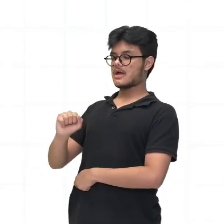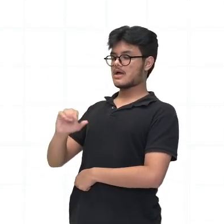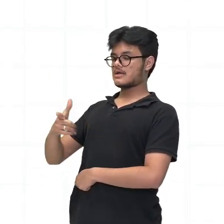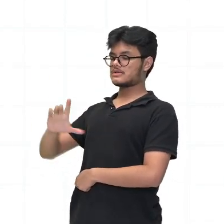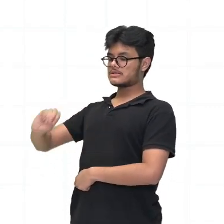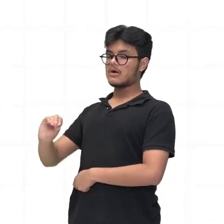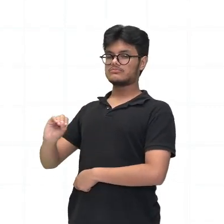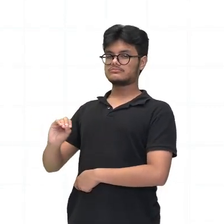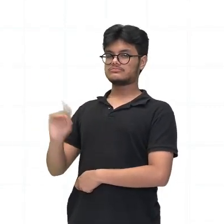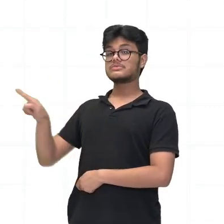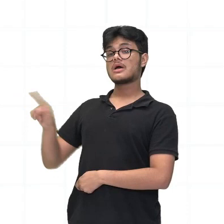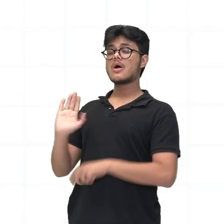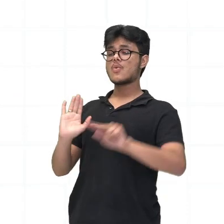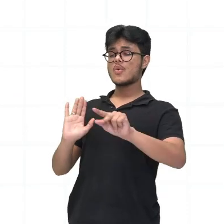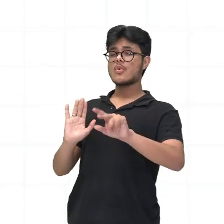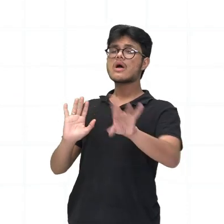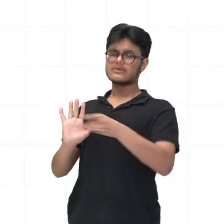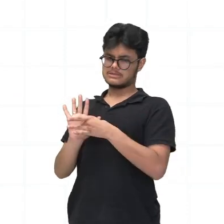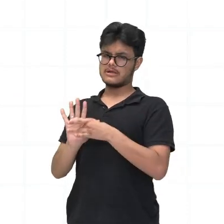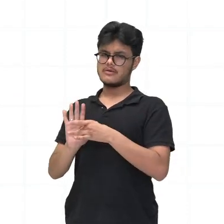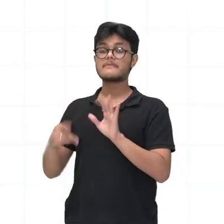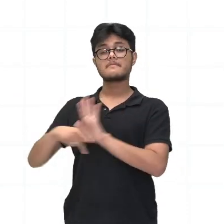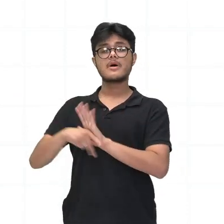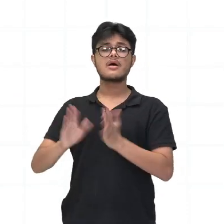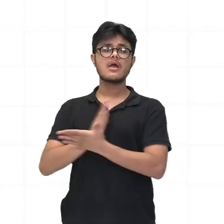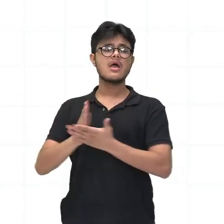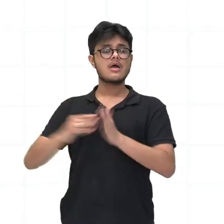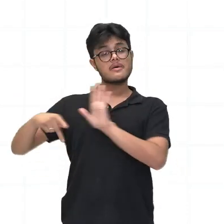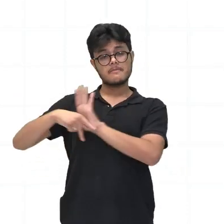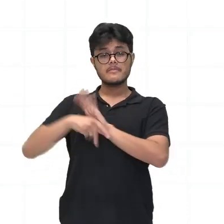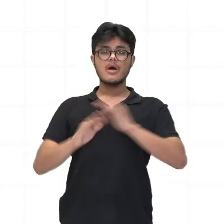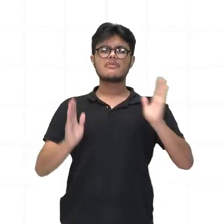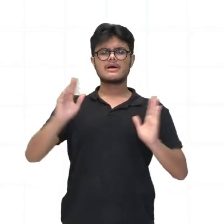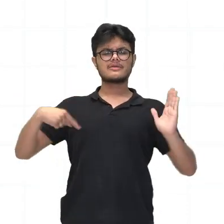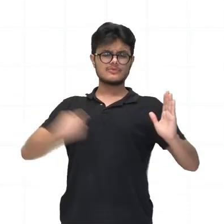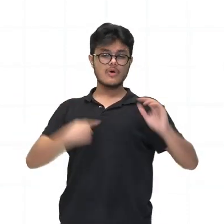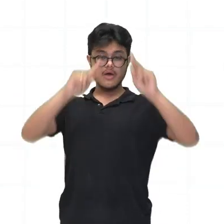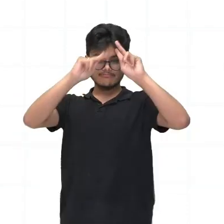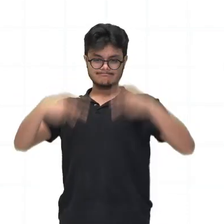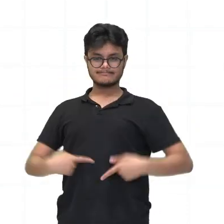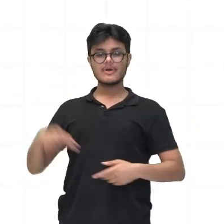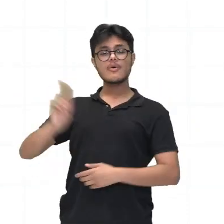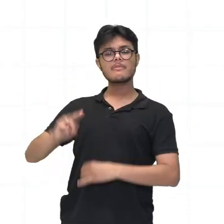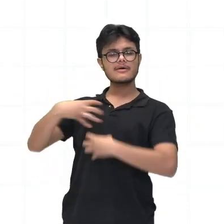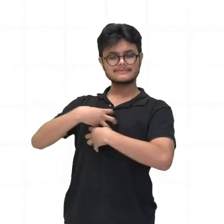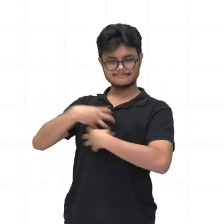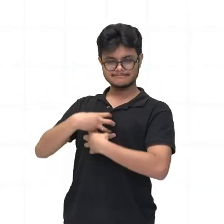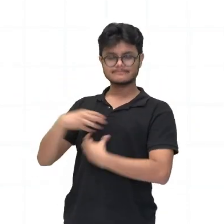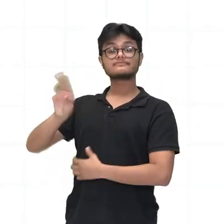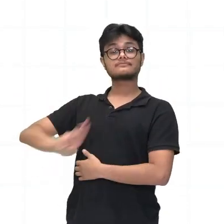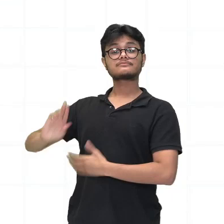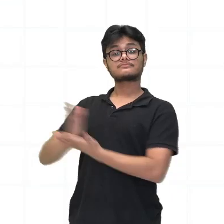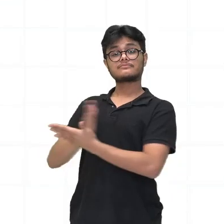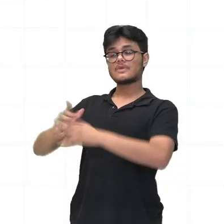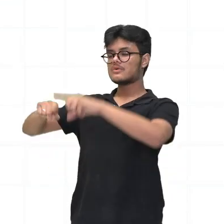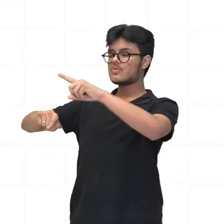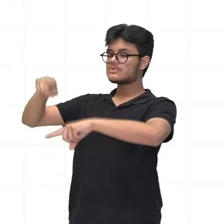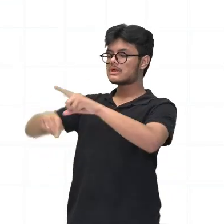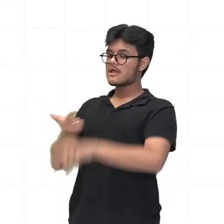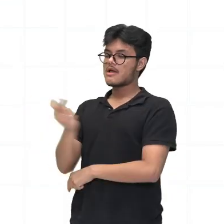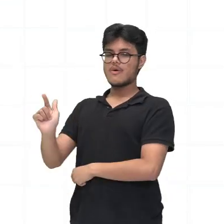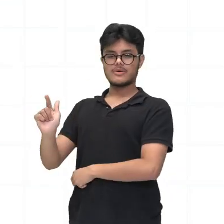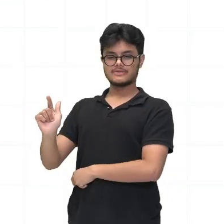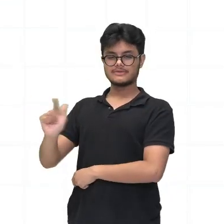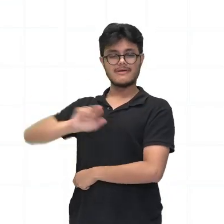a atribuição, né, de ações próprias dos seres humanos e sentimentos próprios dos seres humanos a elementos que não são humanos. No caso